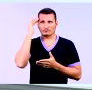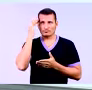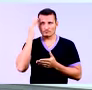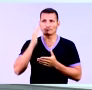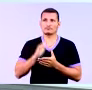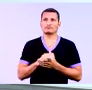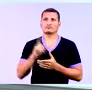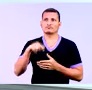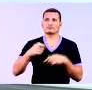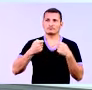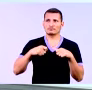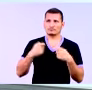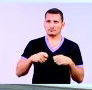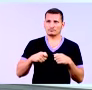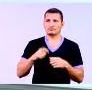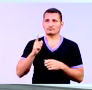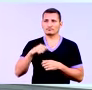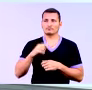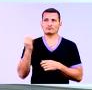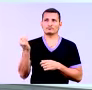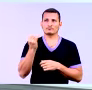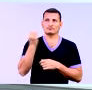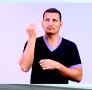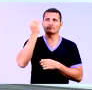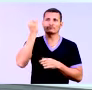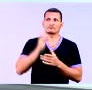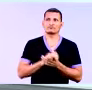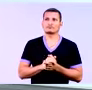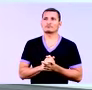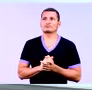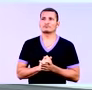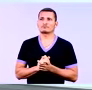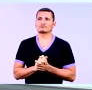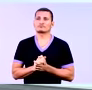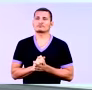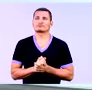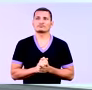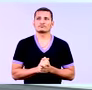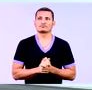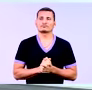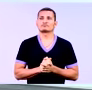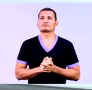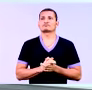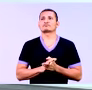que isso é necessário, é primordial, está previsto na carga horária de estudo